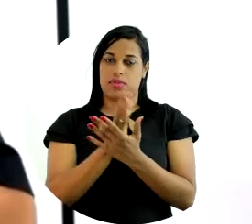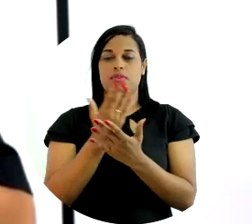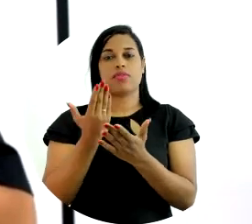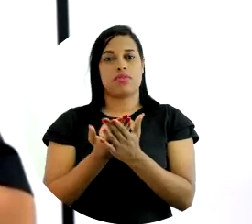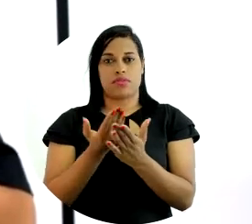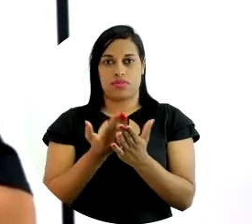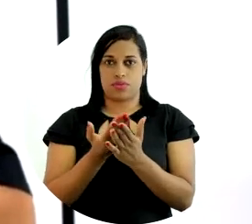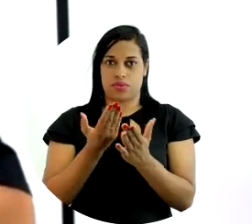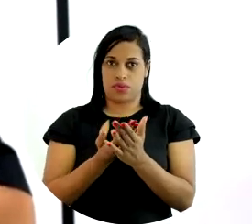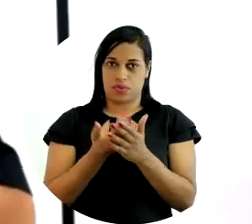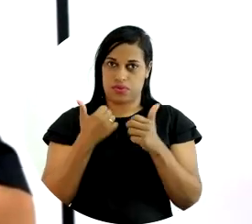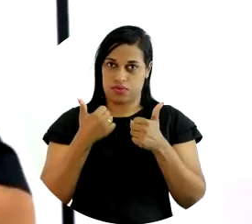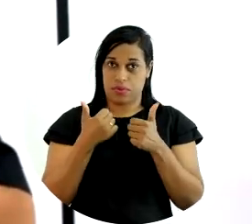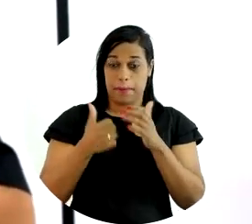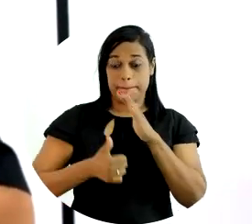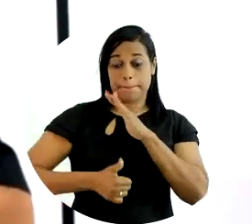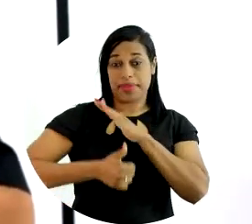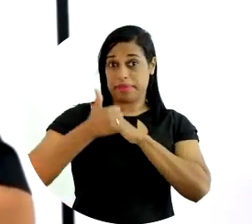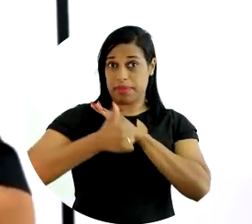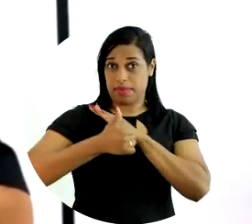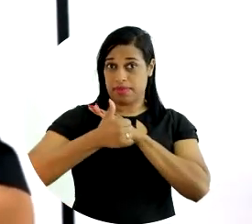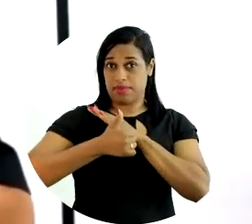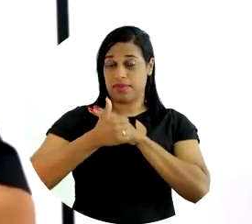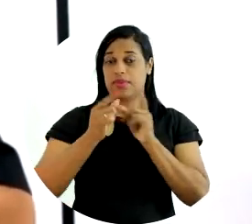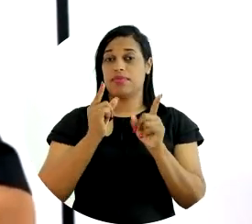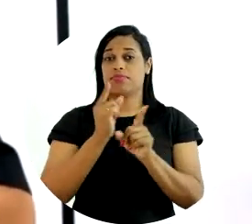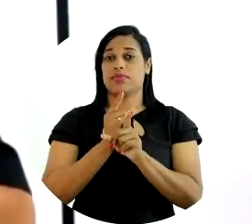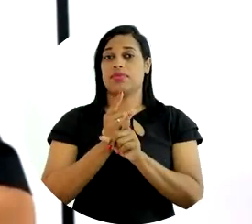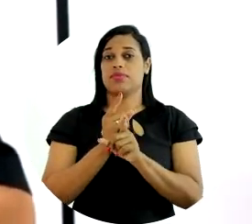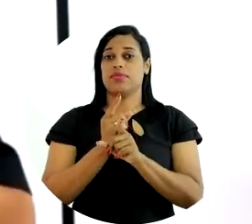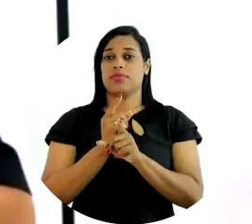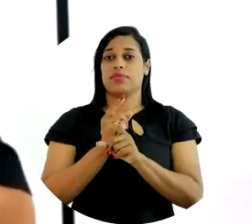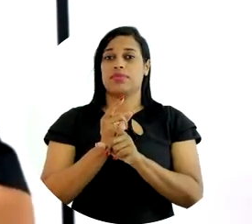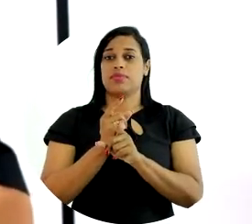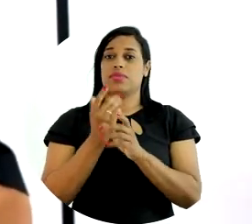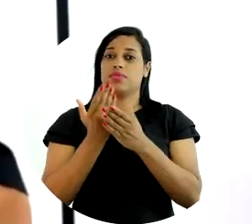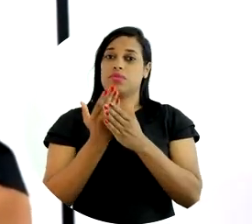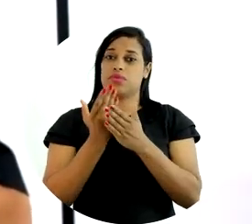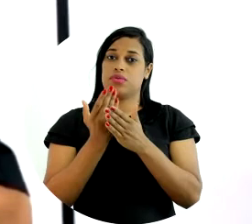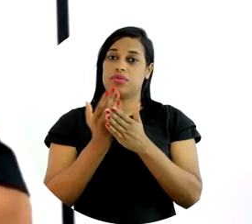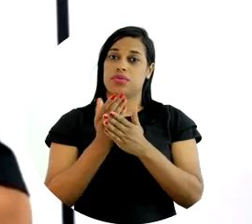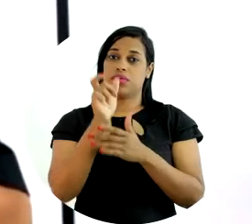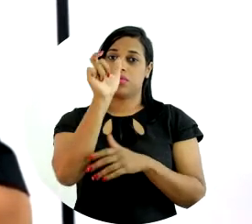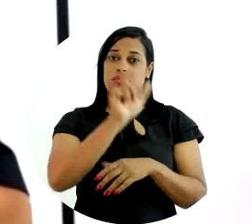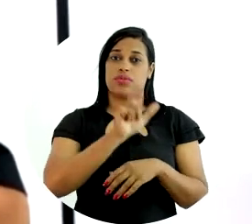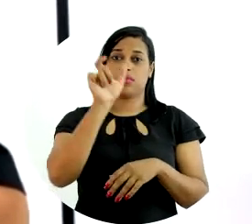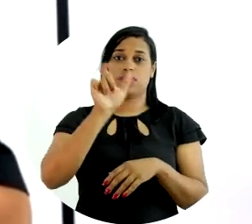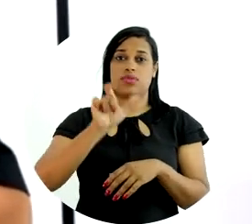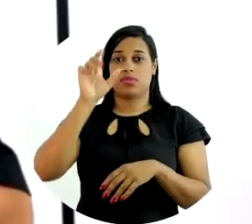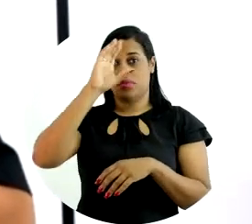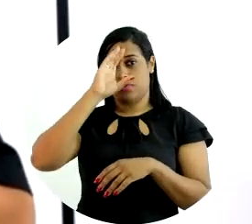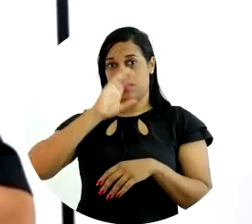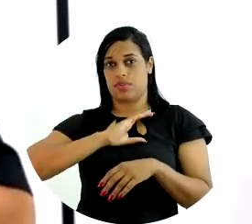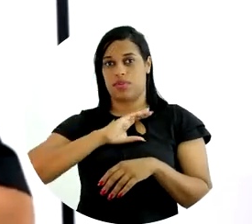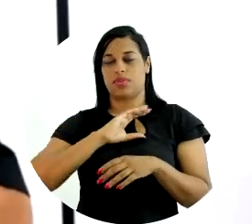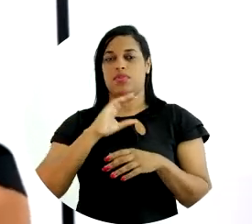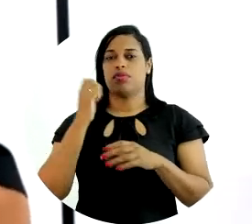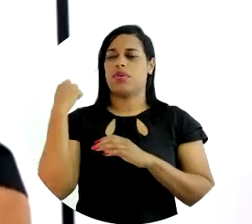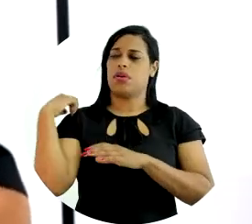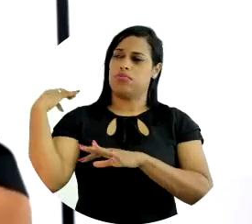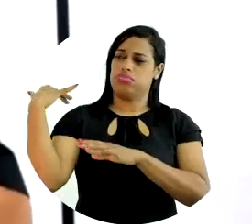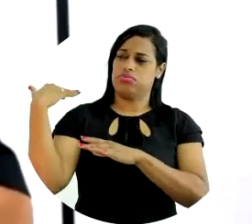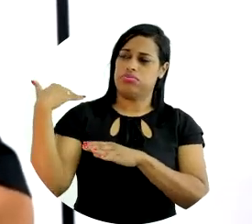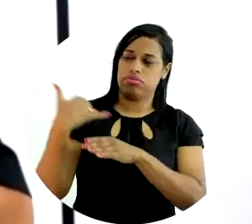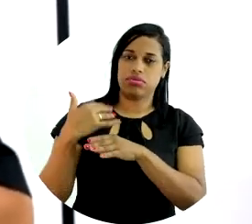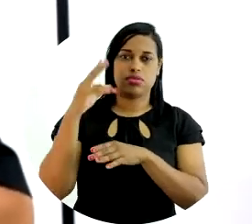caderno de estudos na primeira parte enquanto onde estuda além dos funcionários enquanto cidadãos avante